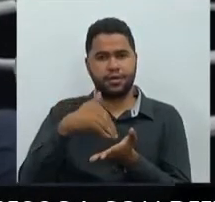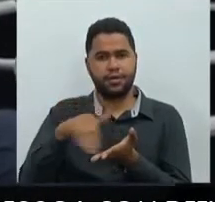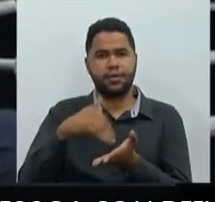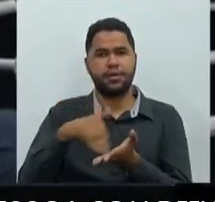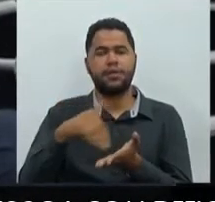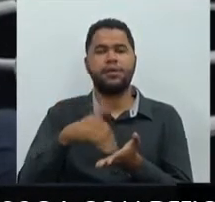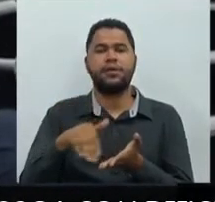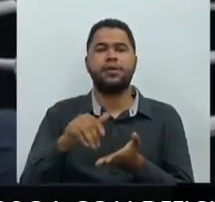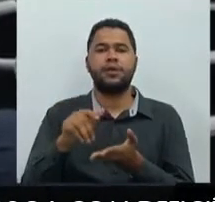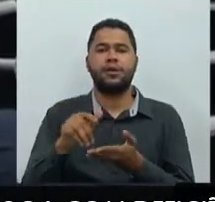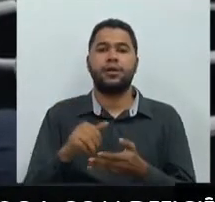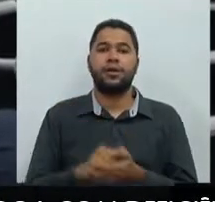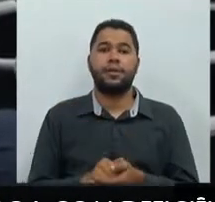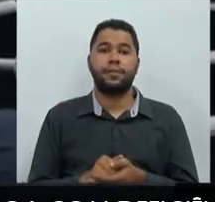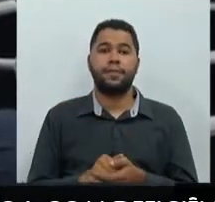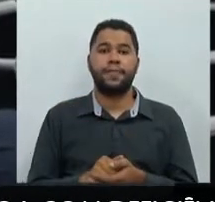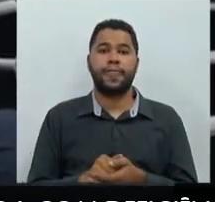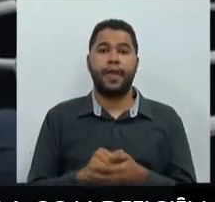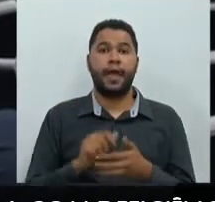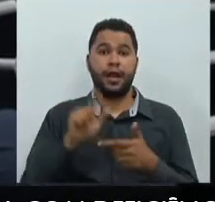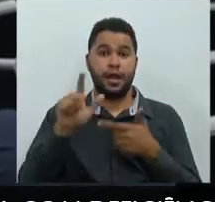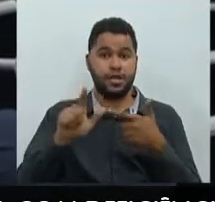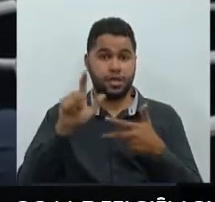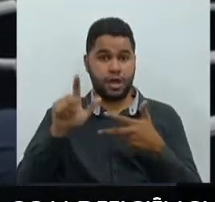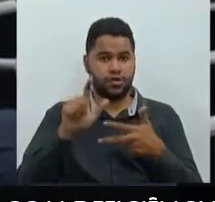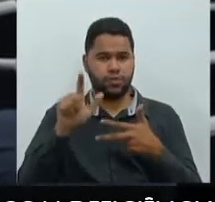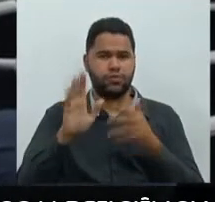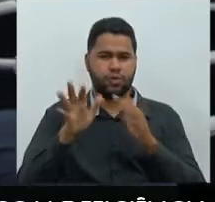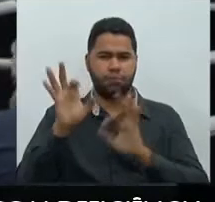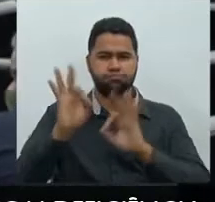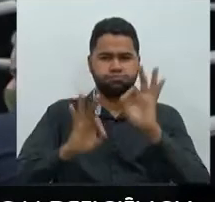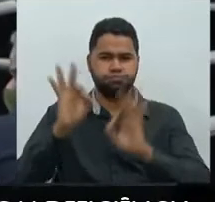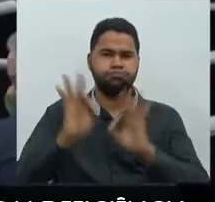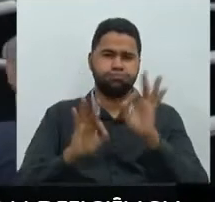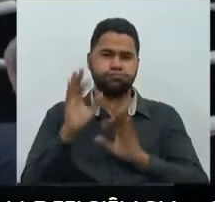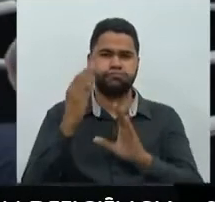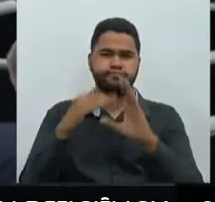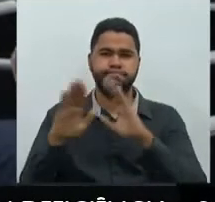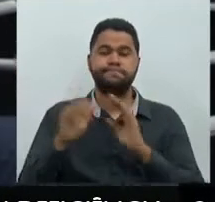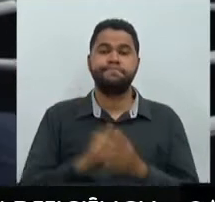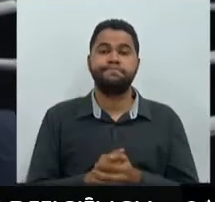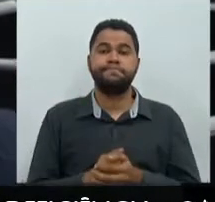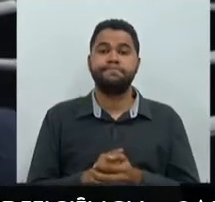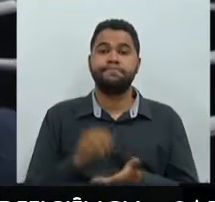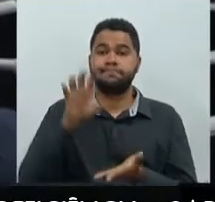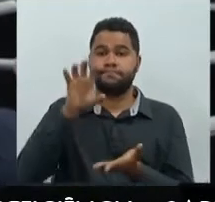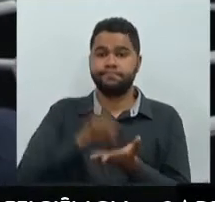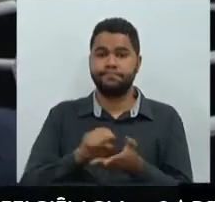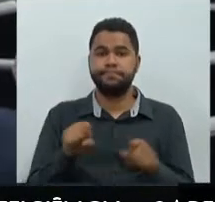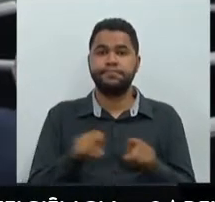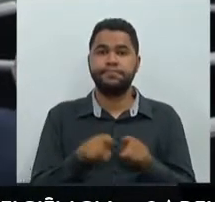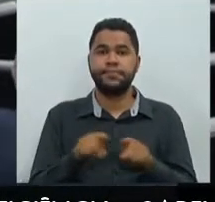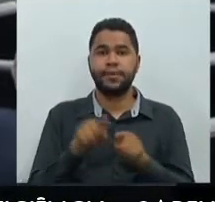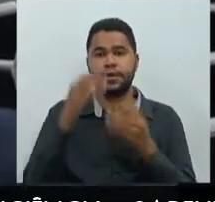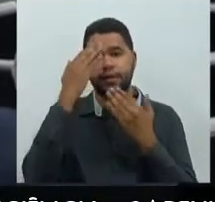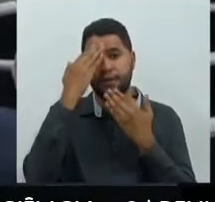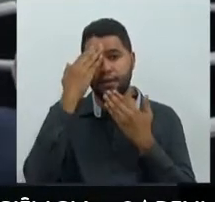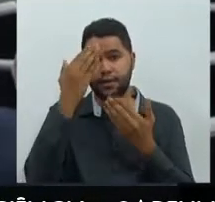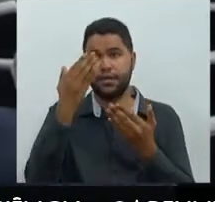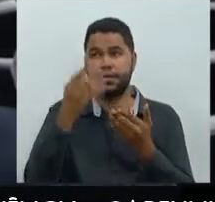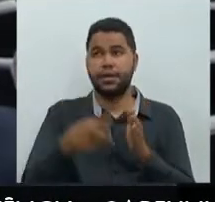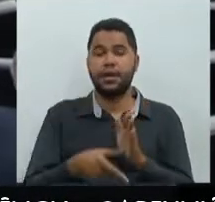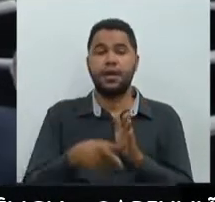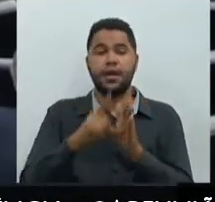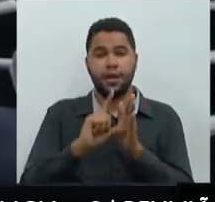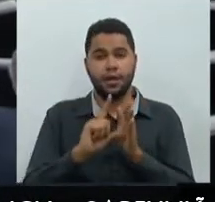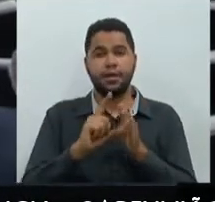assessoria legislativa já está tomando nota para fazer esses encaminhamentos. Bem, quero registrar aqui, agradecer aqui, antes de chamar para a